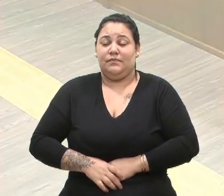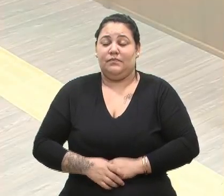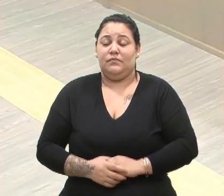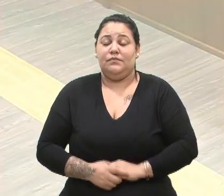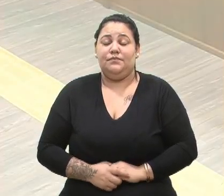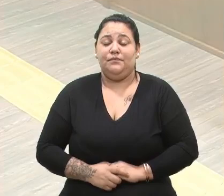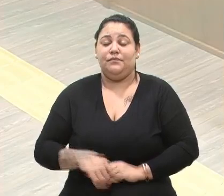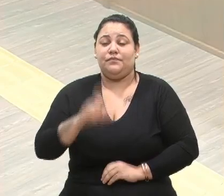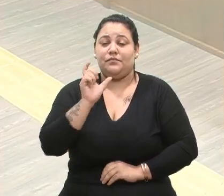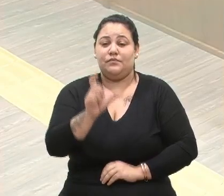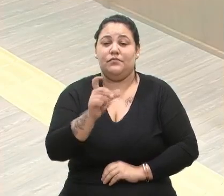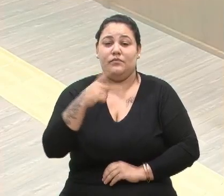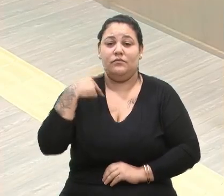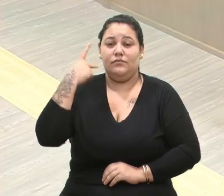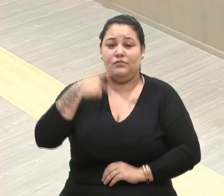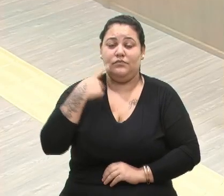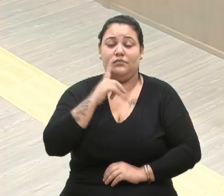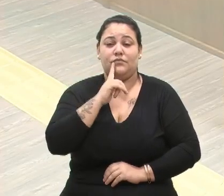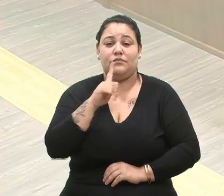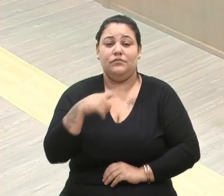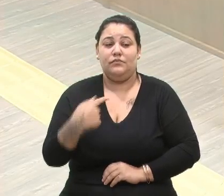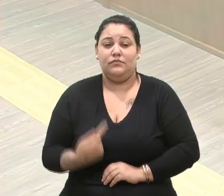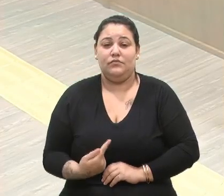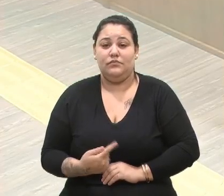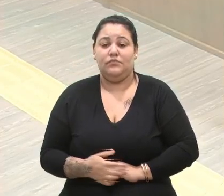Com a palavra, a vereadora Gladys Frisso.